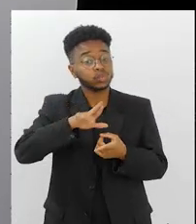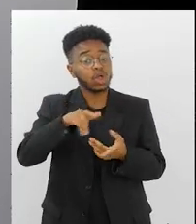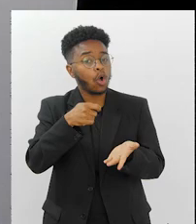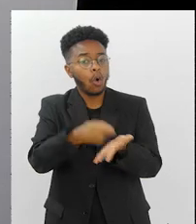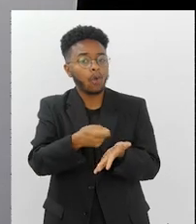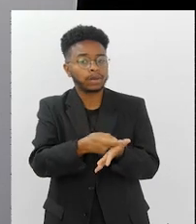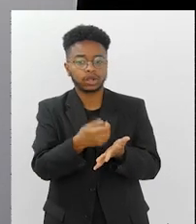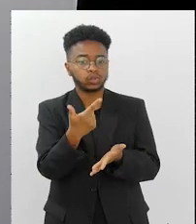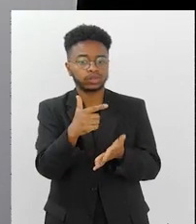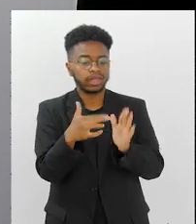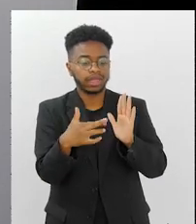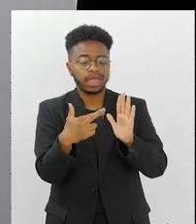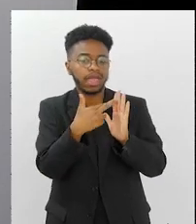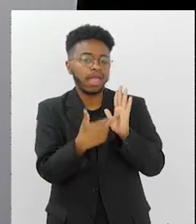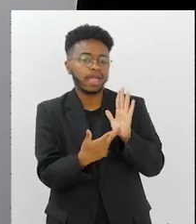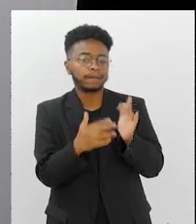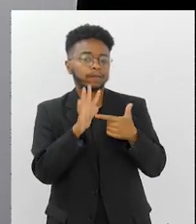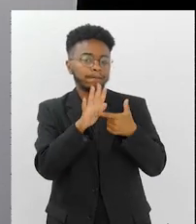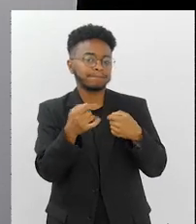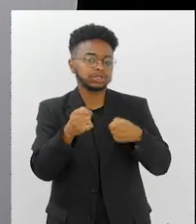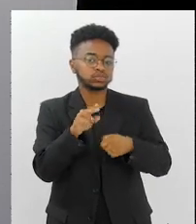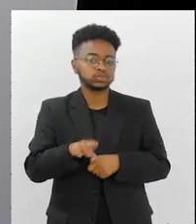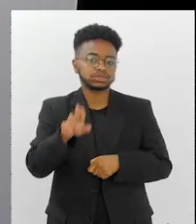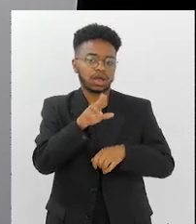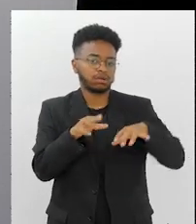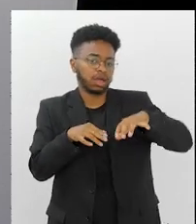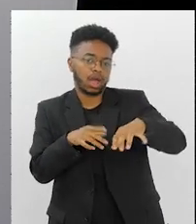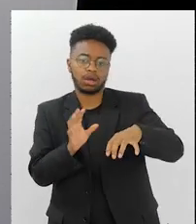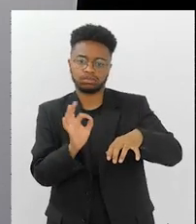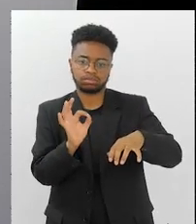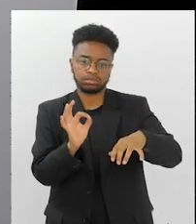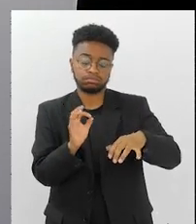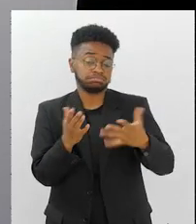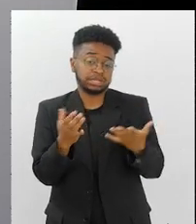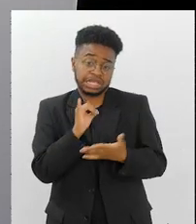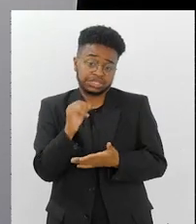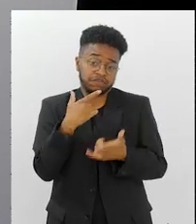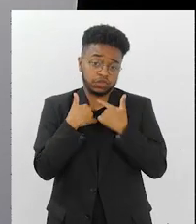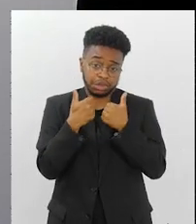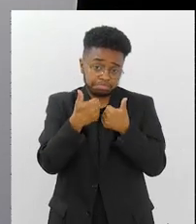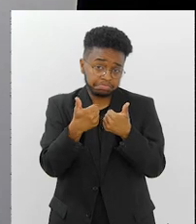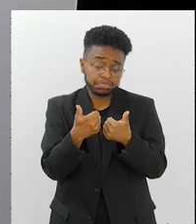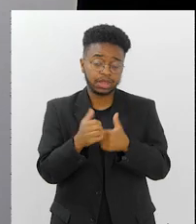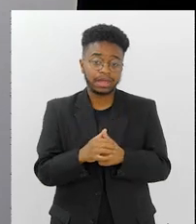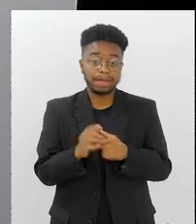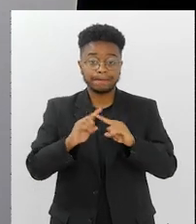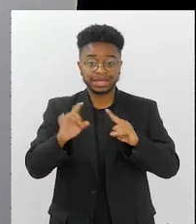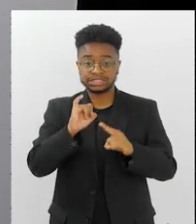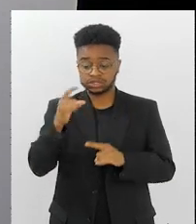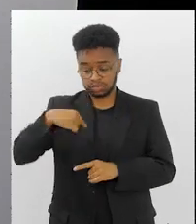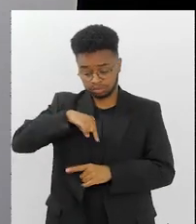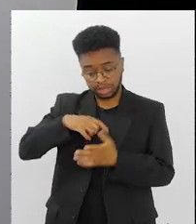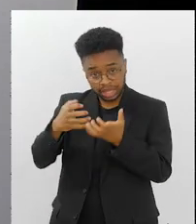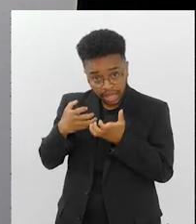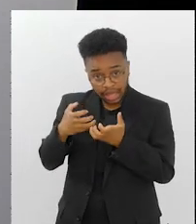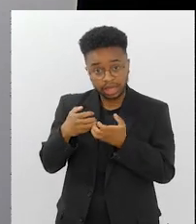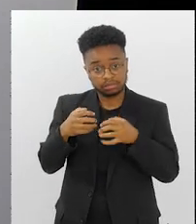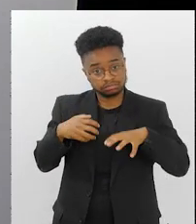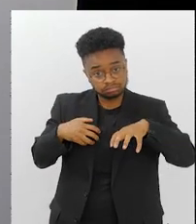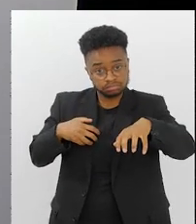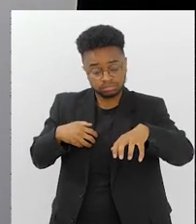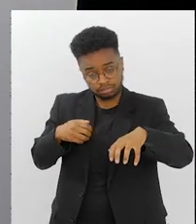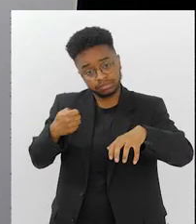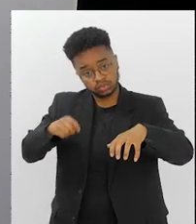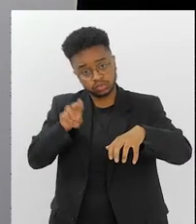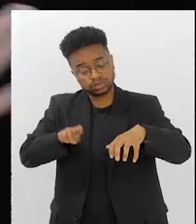obrigatório não tá no regulamento que você é obrigatório a levar carro então leva quem quer E aí deixa a gente levar o carro enfim eu